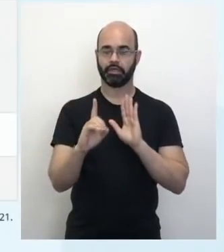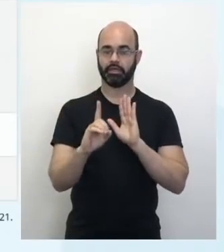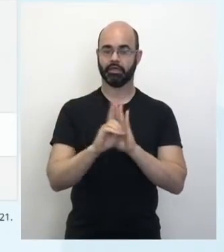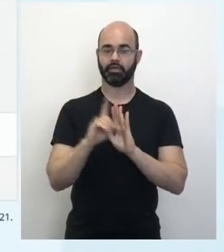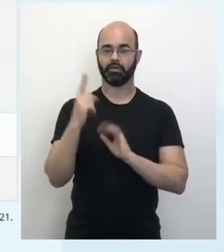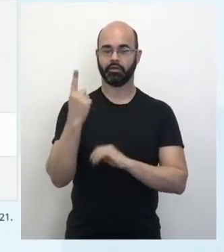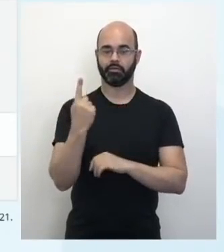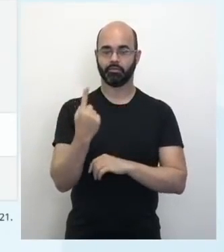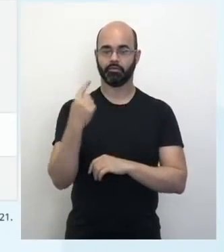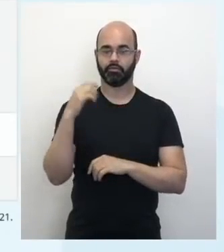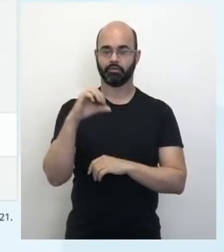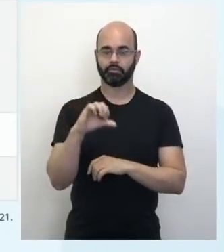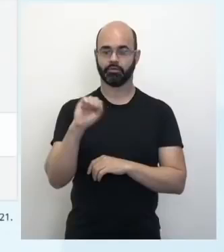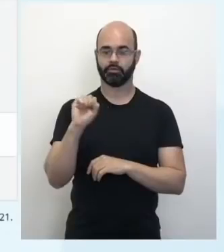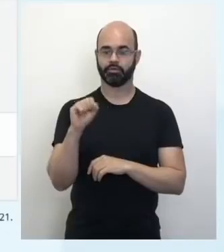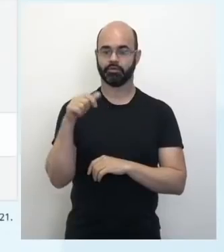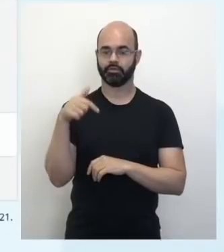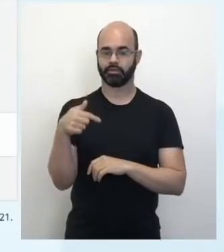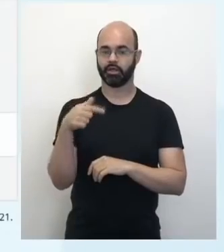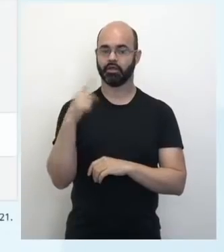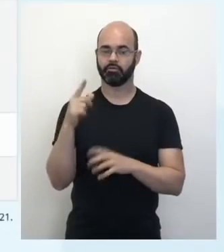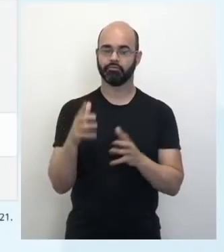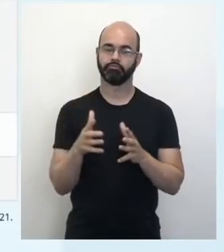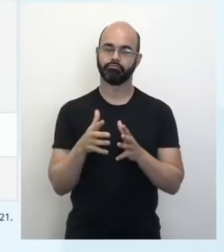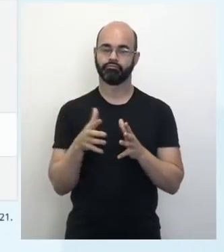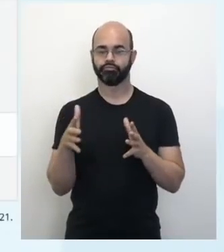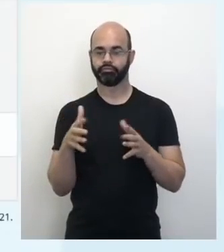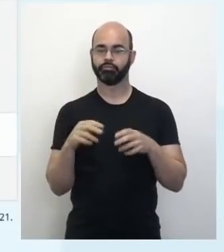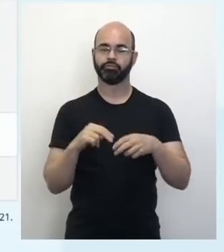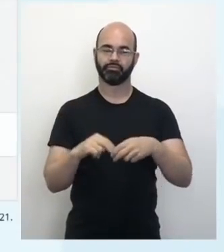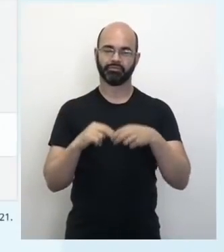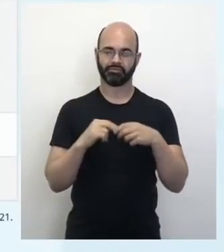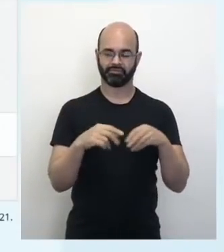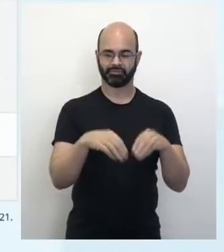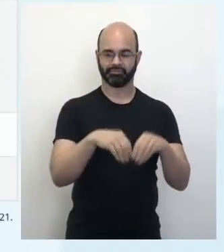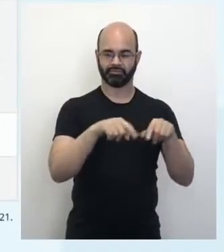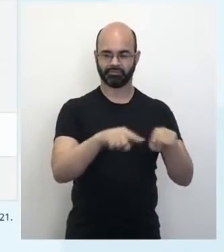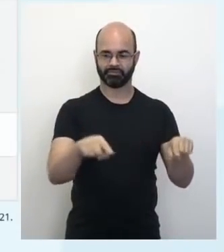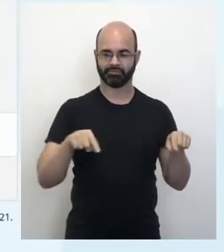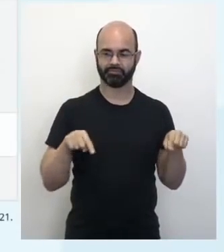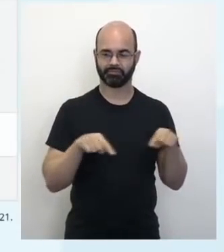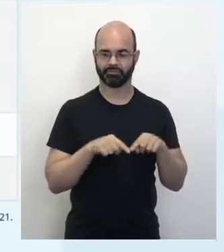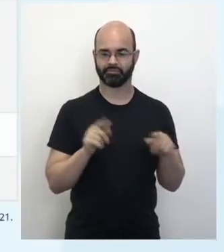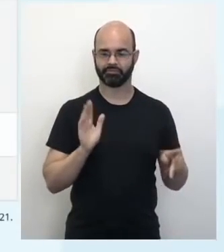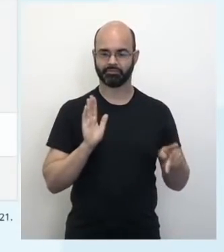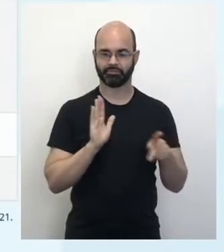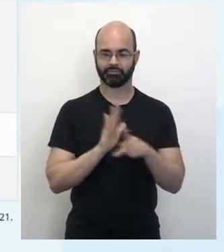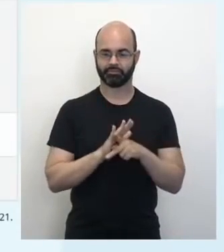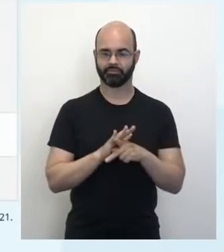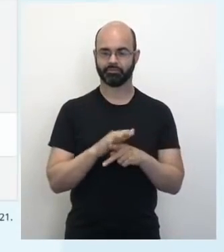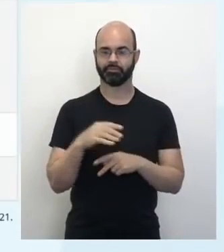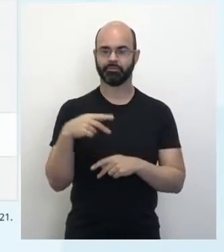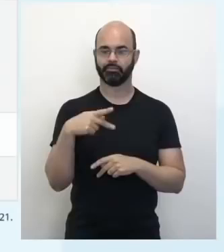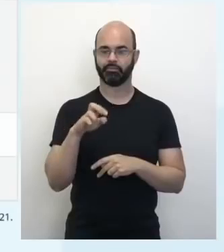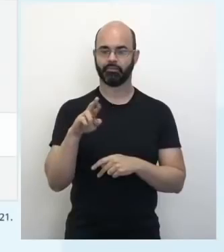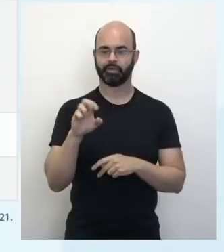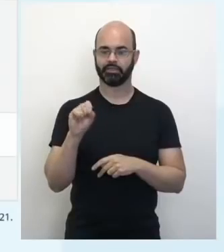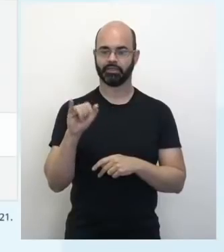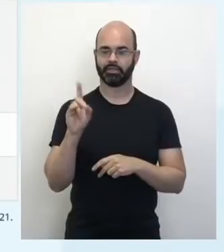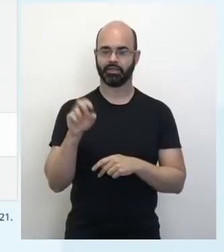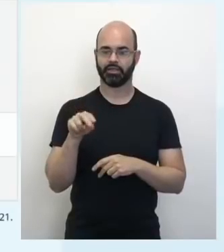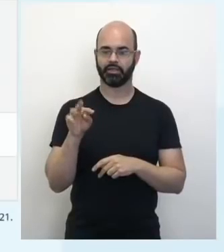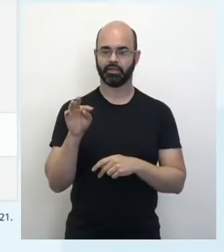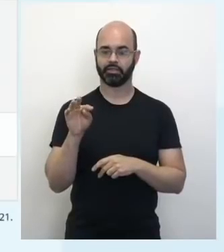1987, né? Depois aí ampliado aí por causa do hectares pelo despacho da presidência da FUNAI em